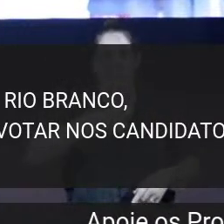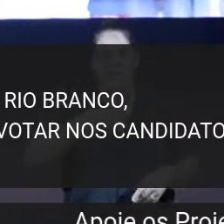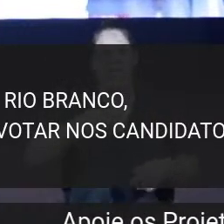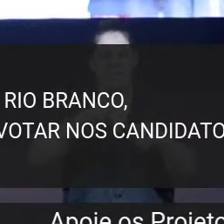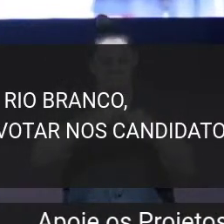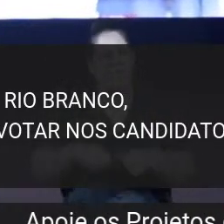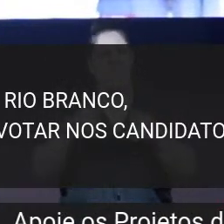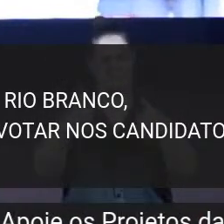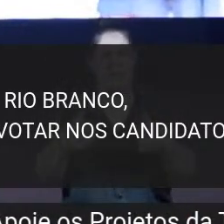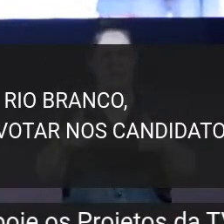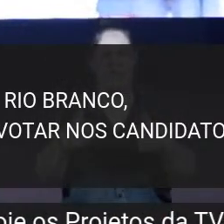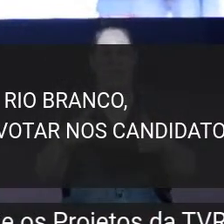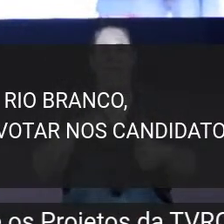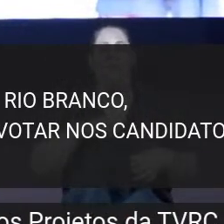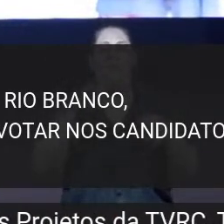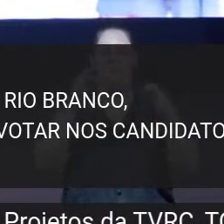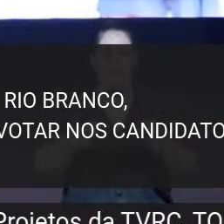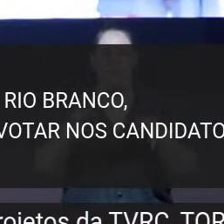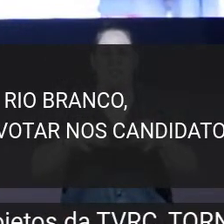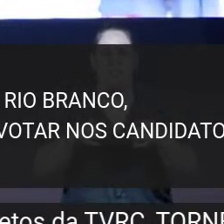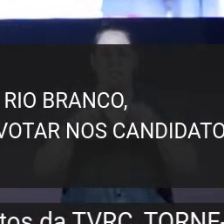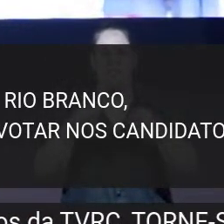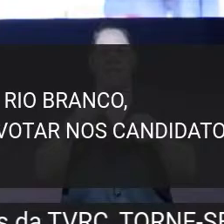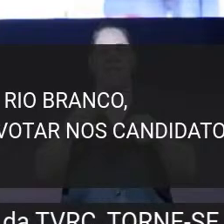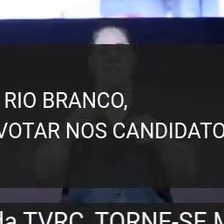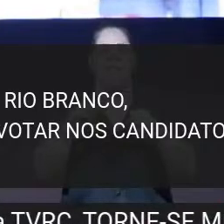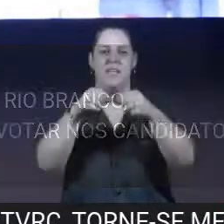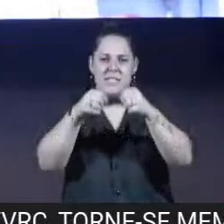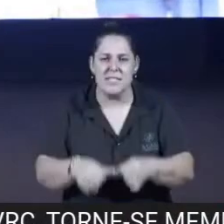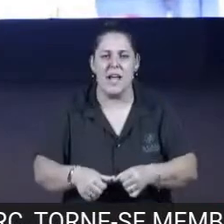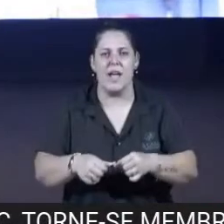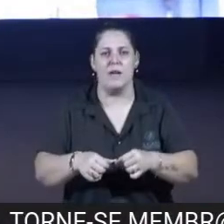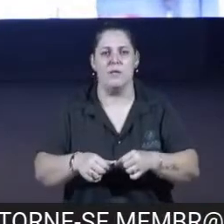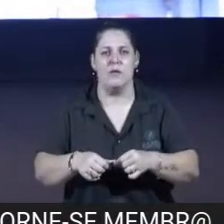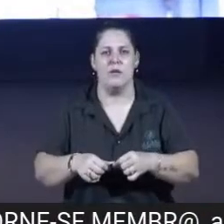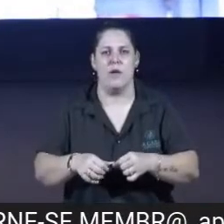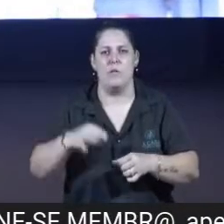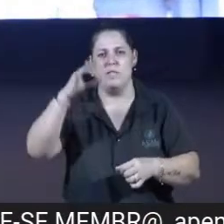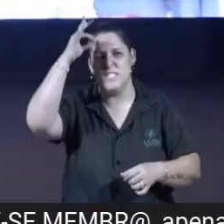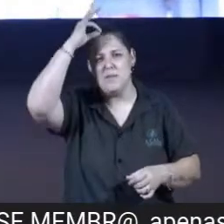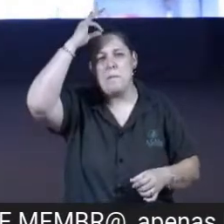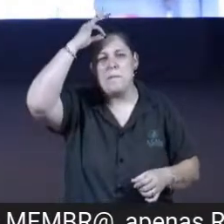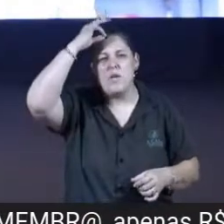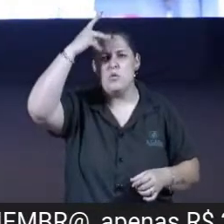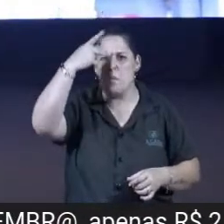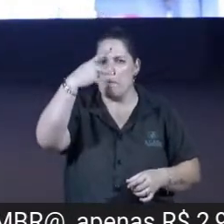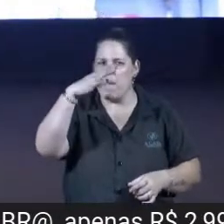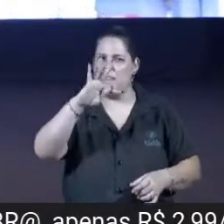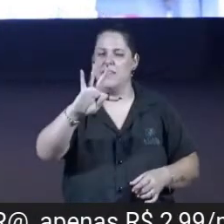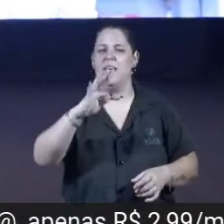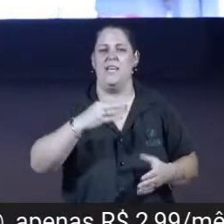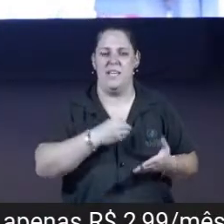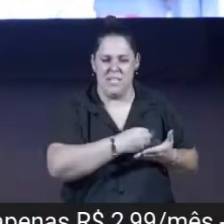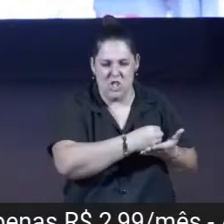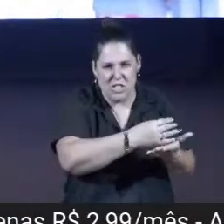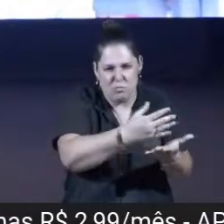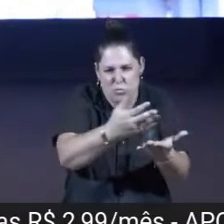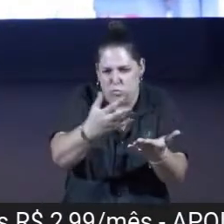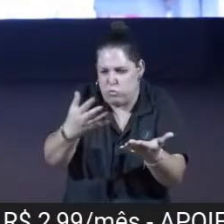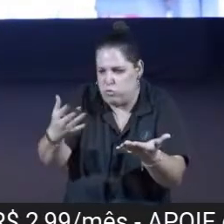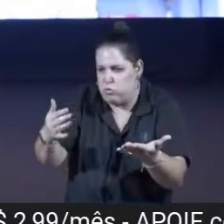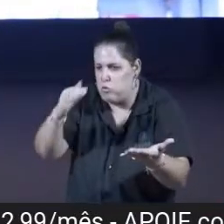está. Eu tenho certeza que é esse espírito do PT que a gente espalha por todo o nosso Brasil, que percorre